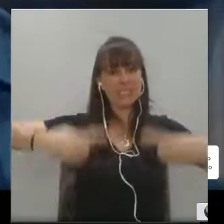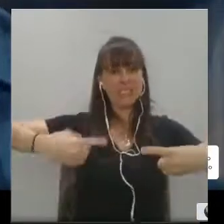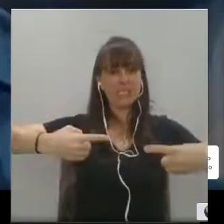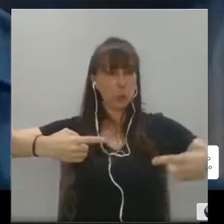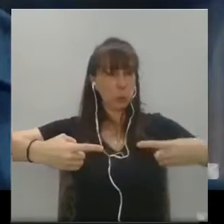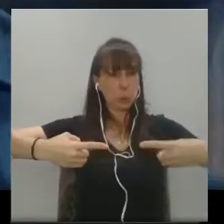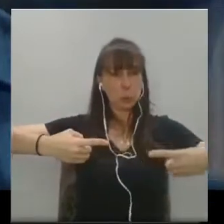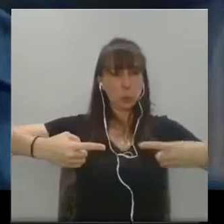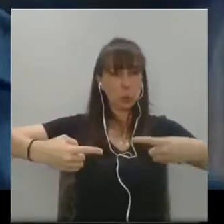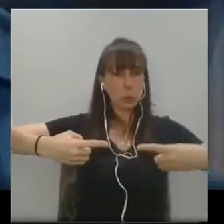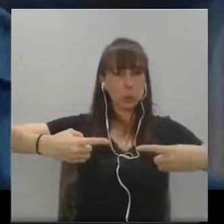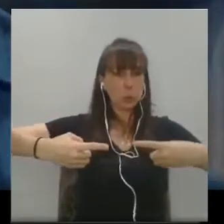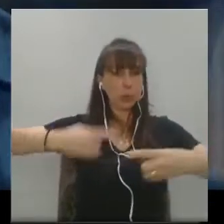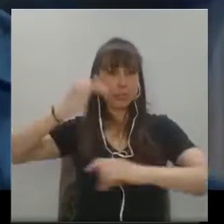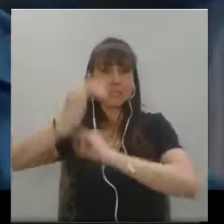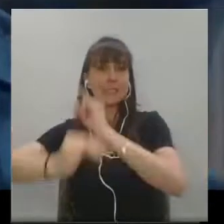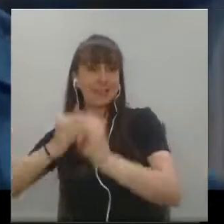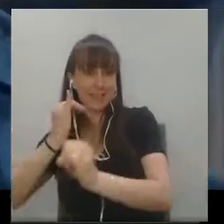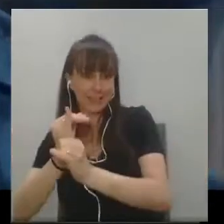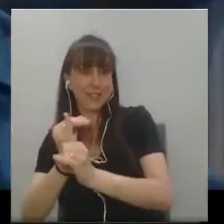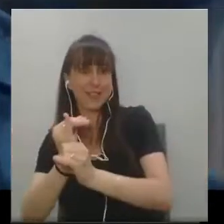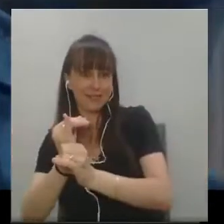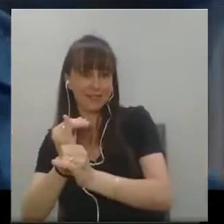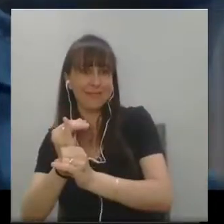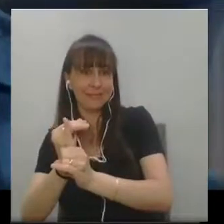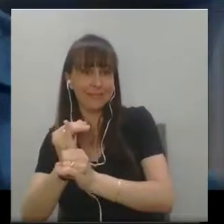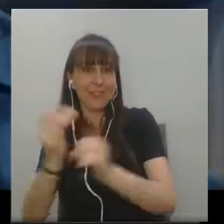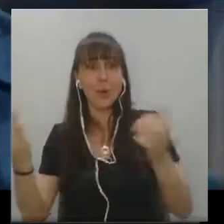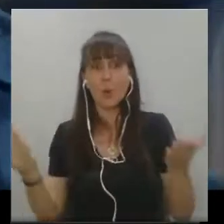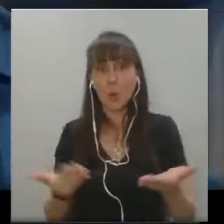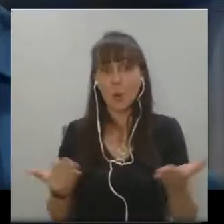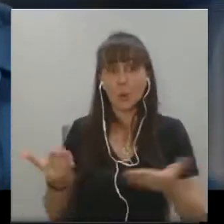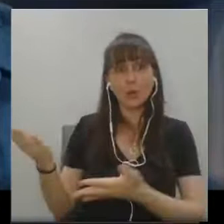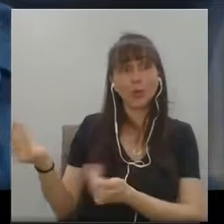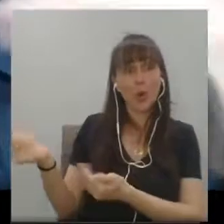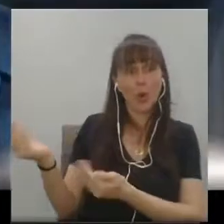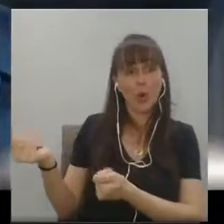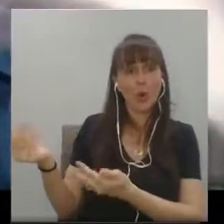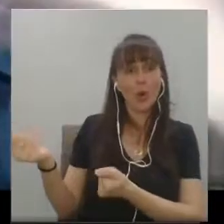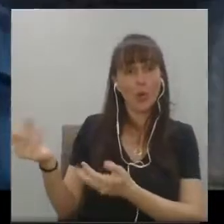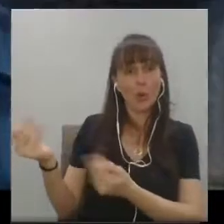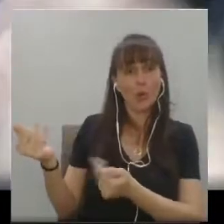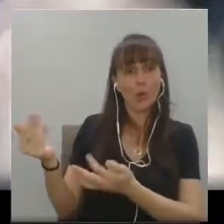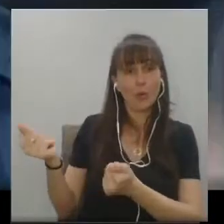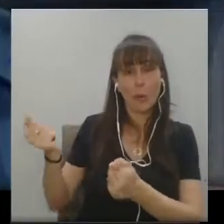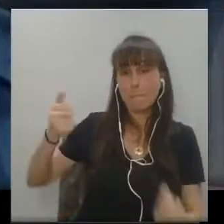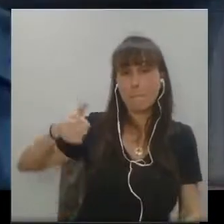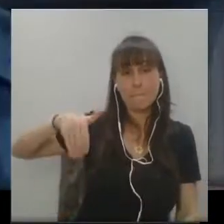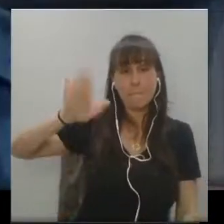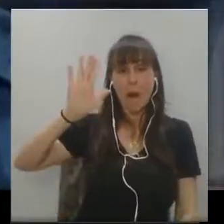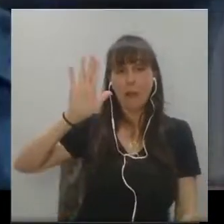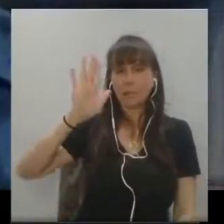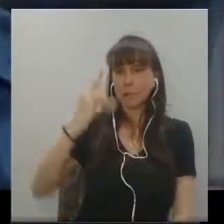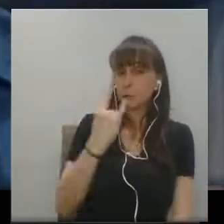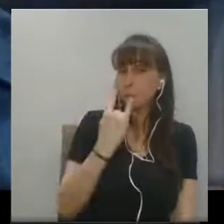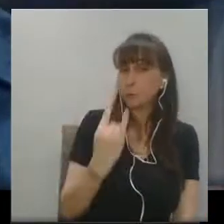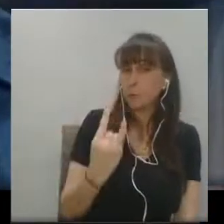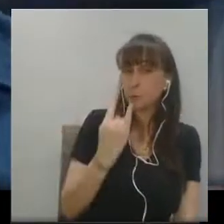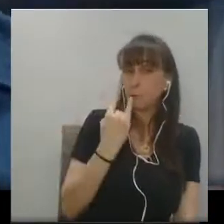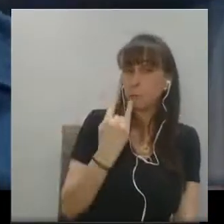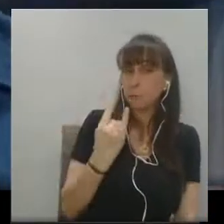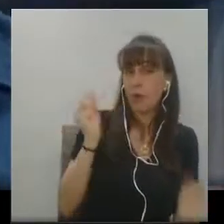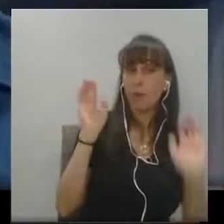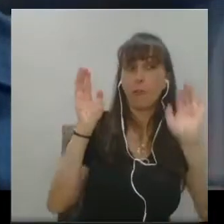mídia, né? Com a internet. Os jovens, em geral, hoje em dia, estão muito antenados, muito bem direcionados, né? Em